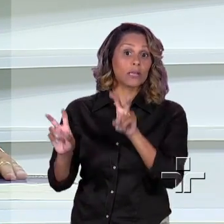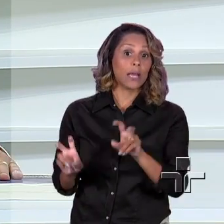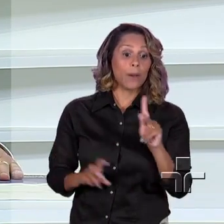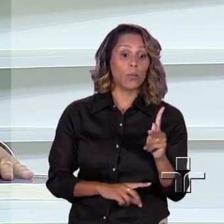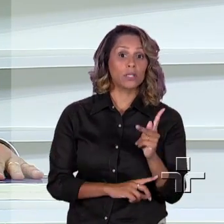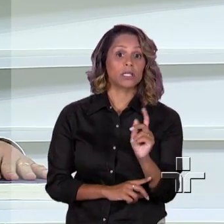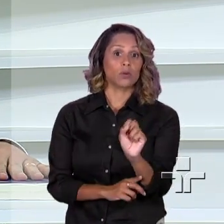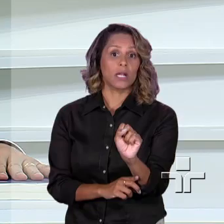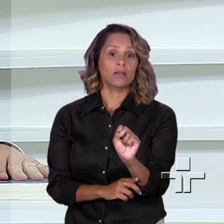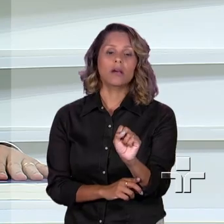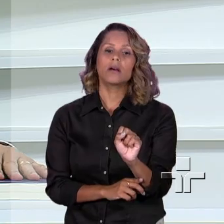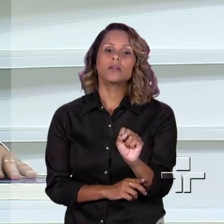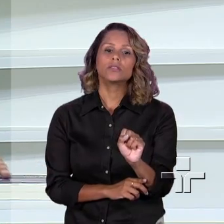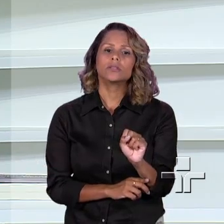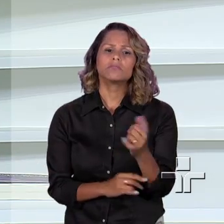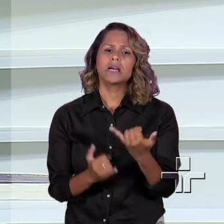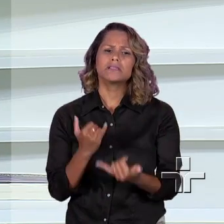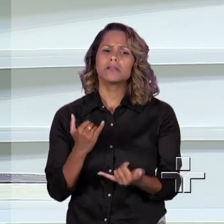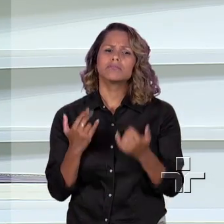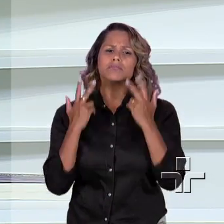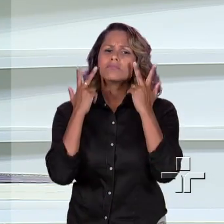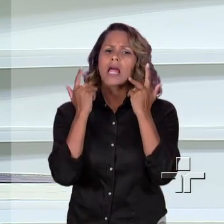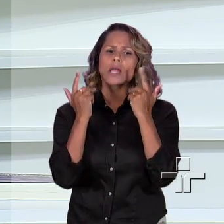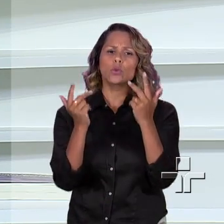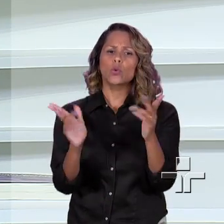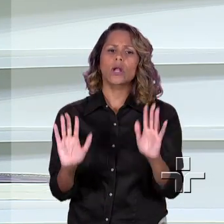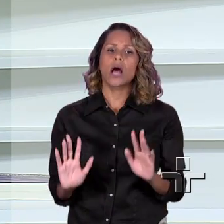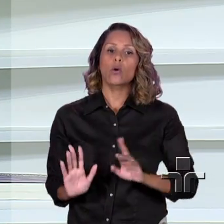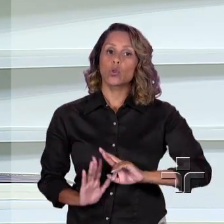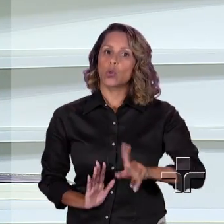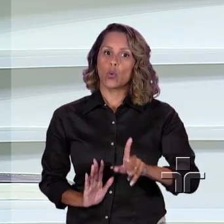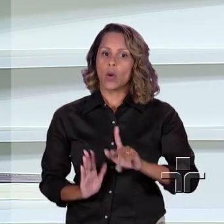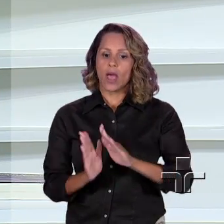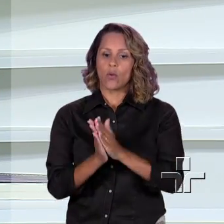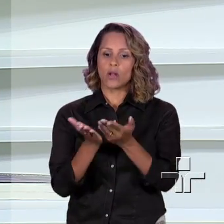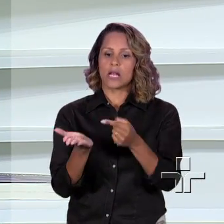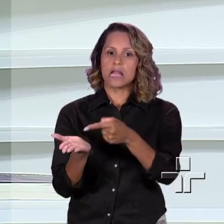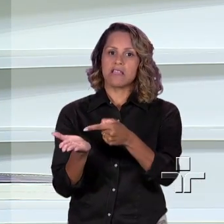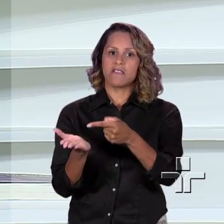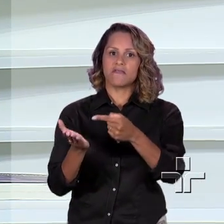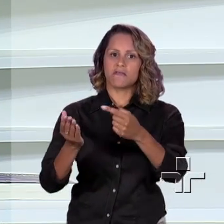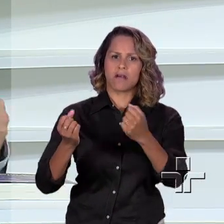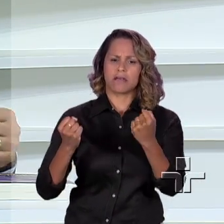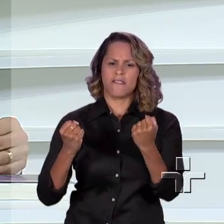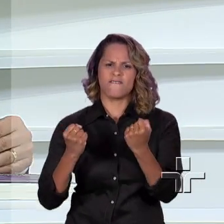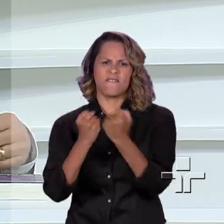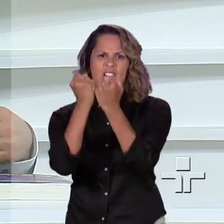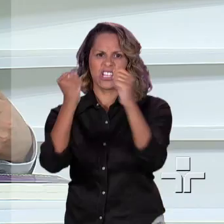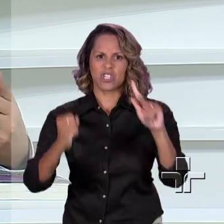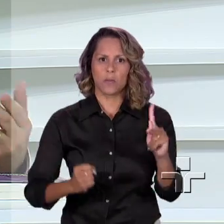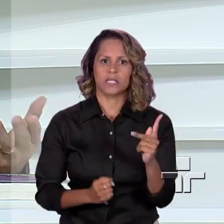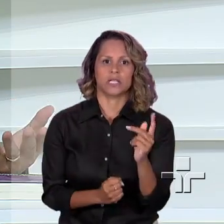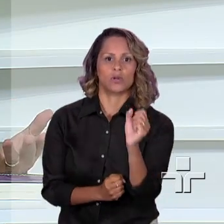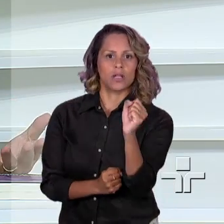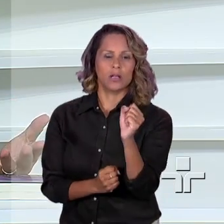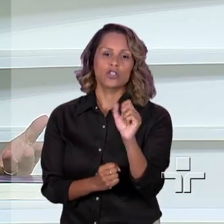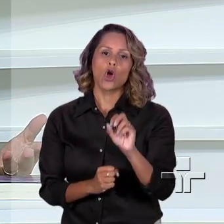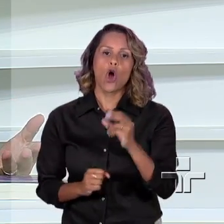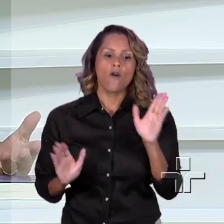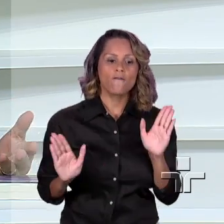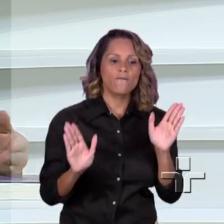com uma naturalidade. Não é um livro de um militante do homossexualismo, nem para militantes